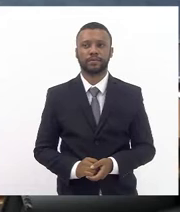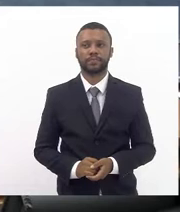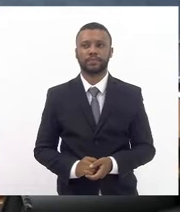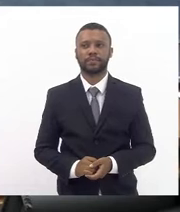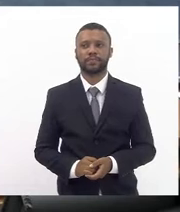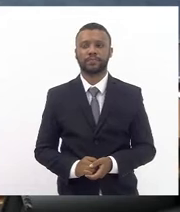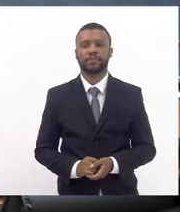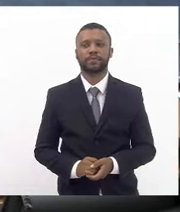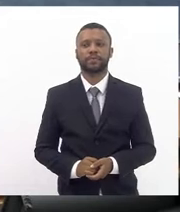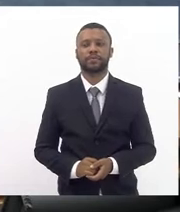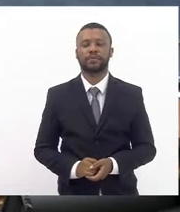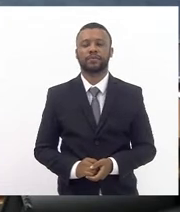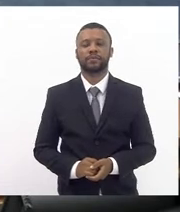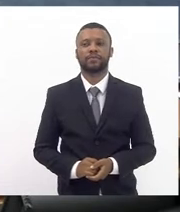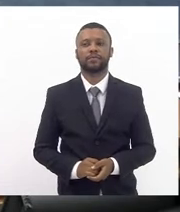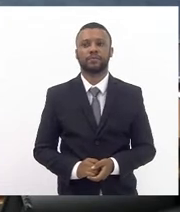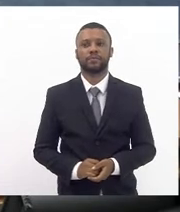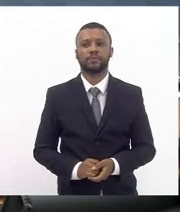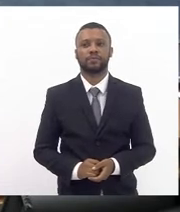É.